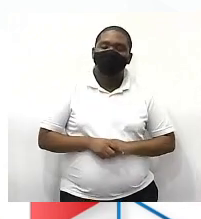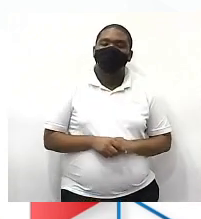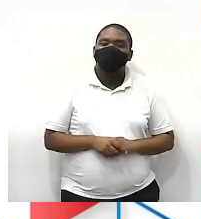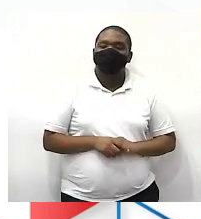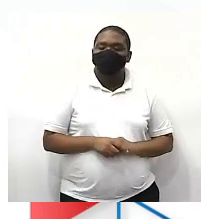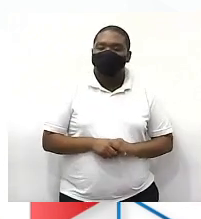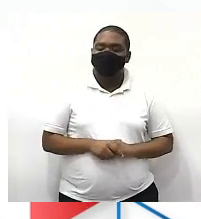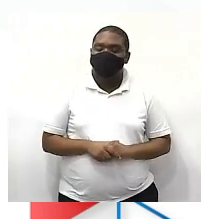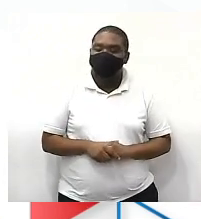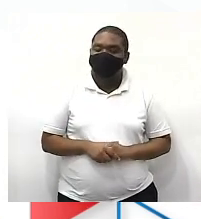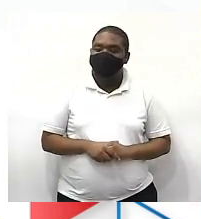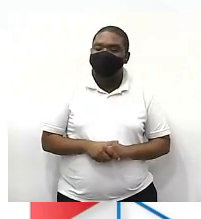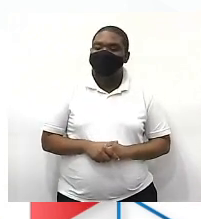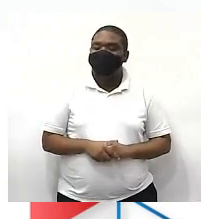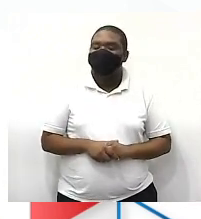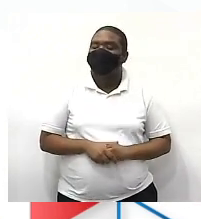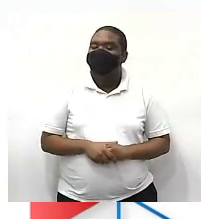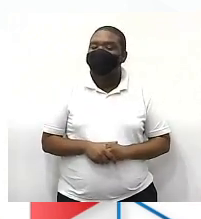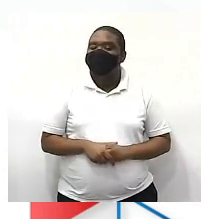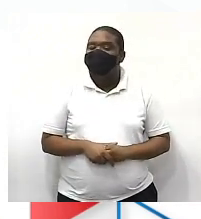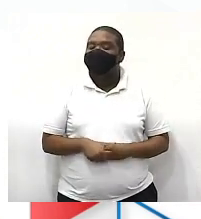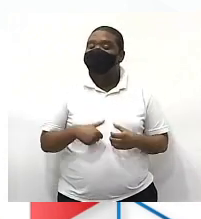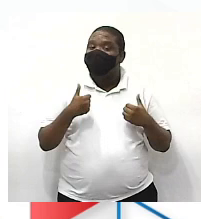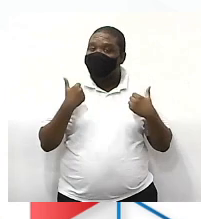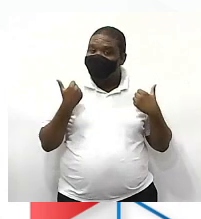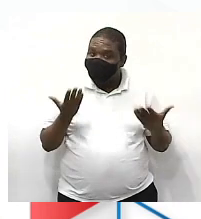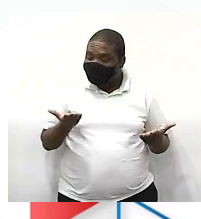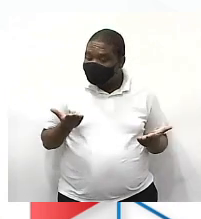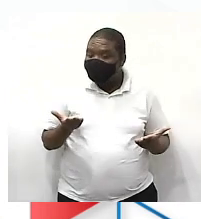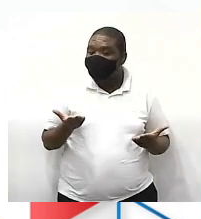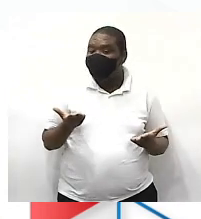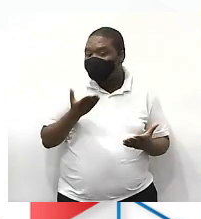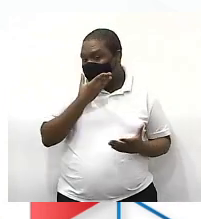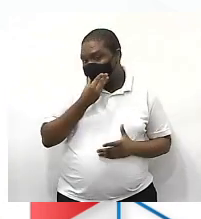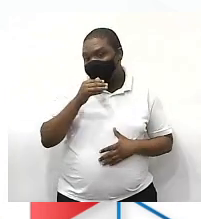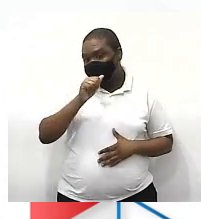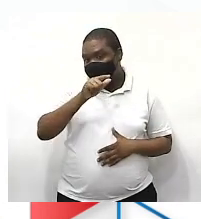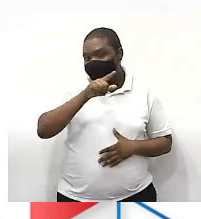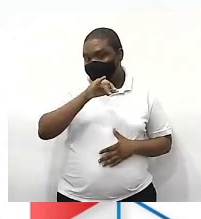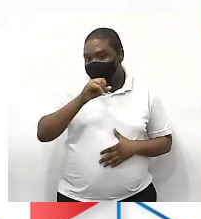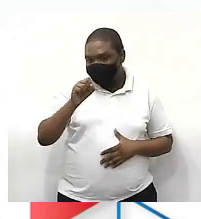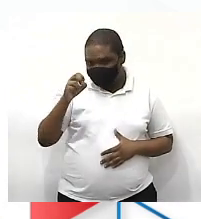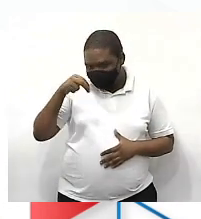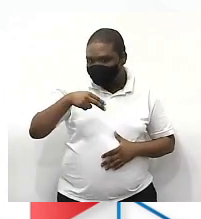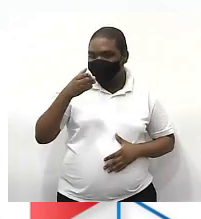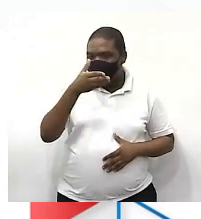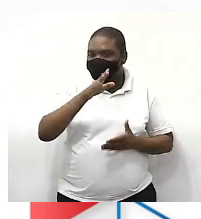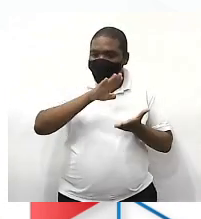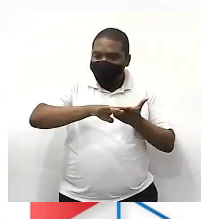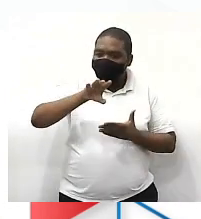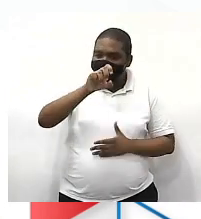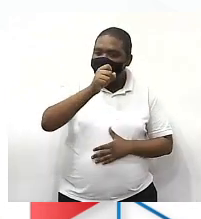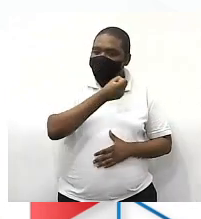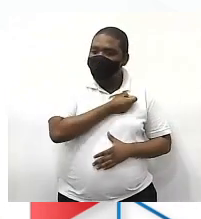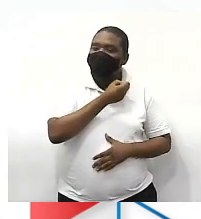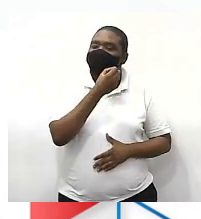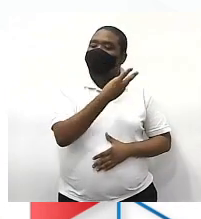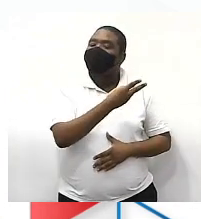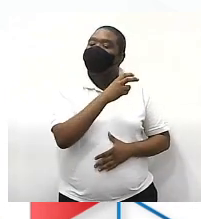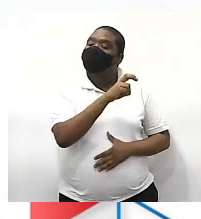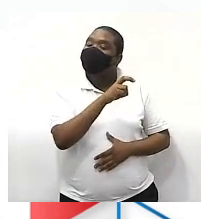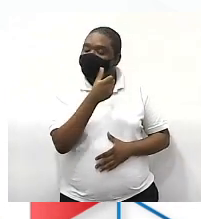colocação para posição de chamada. Bom, Alisson foi ao banco e retirou a senha de número 351.